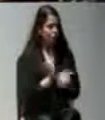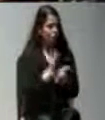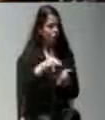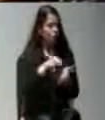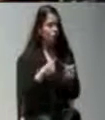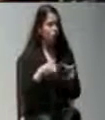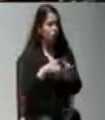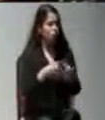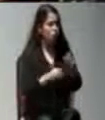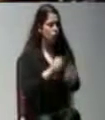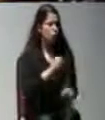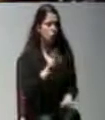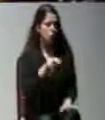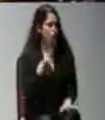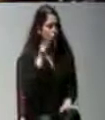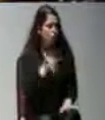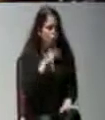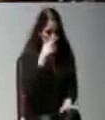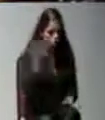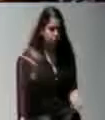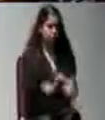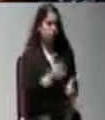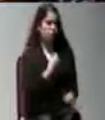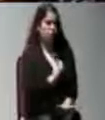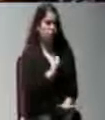foram vistas como vidas.